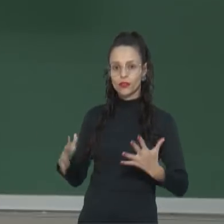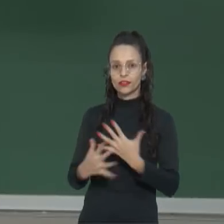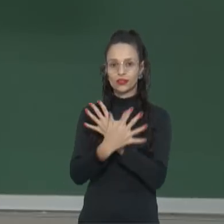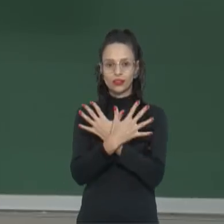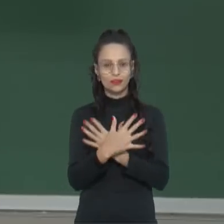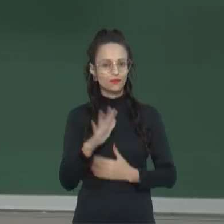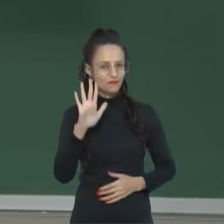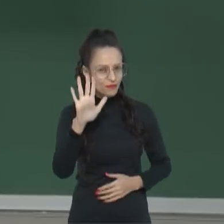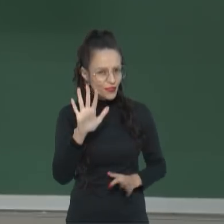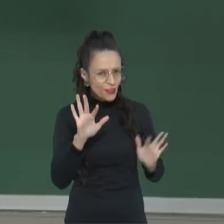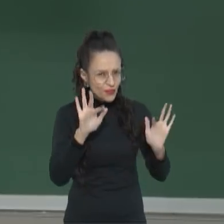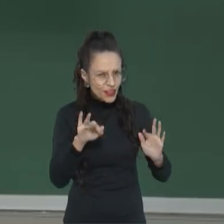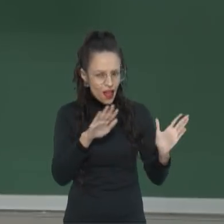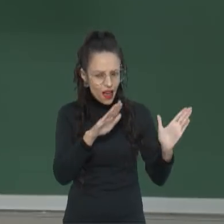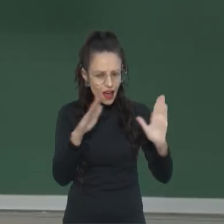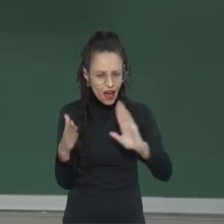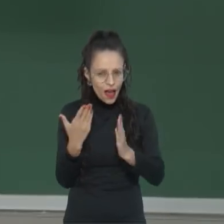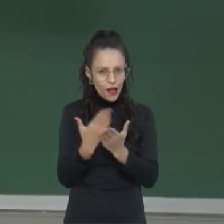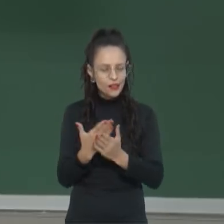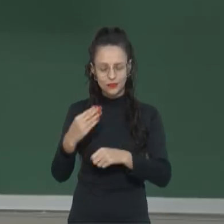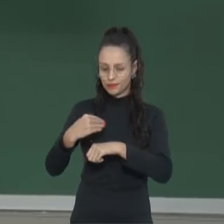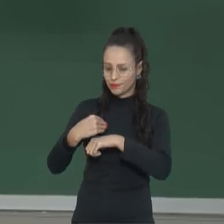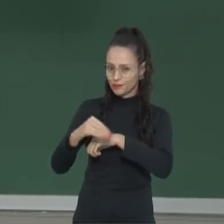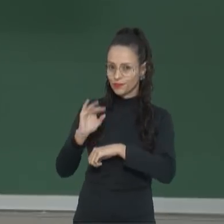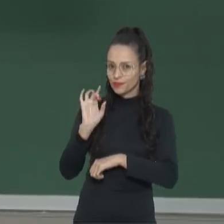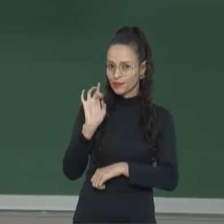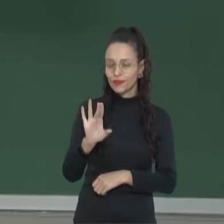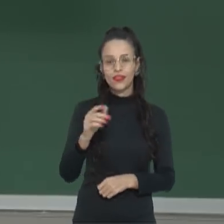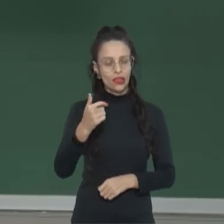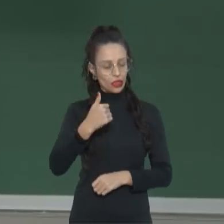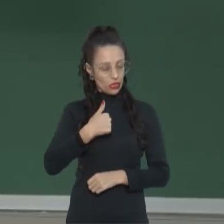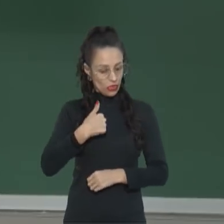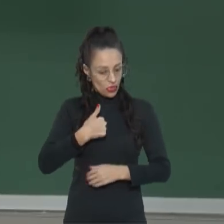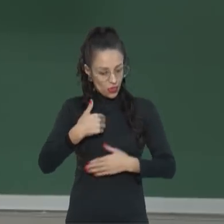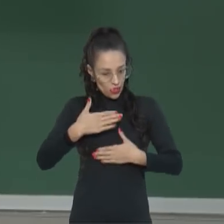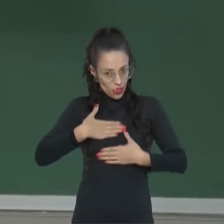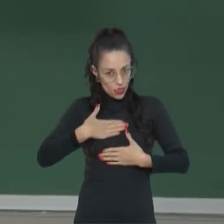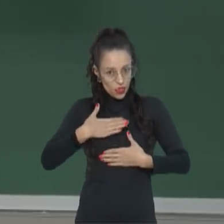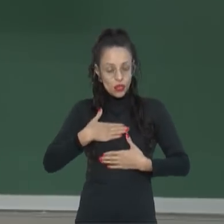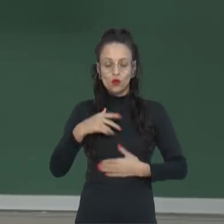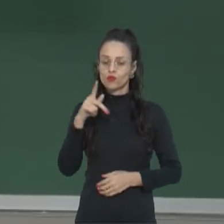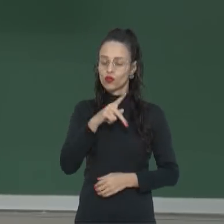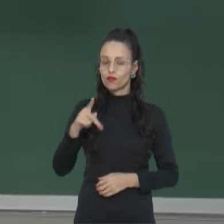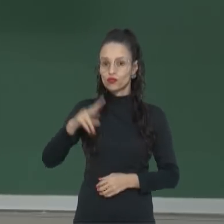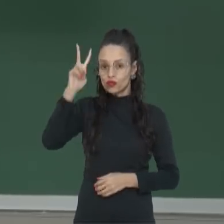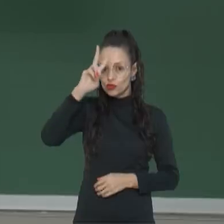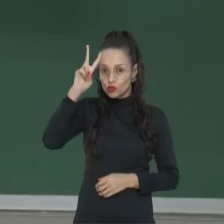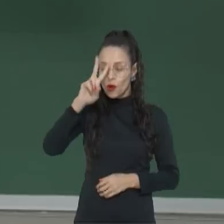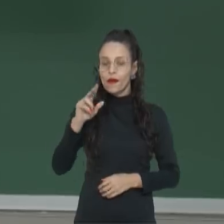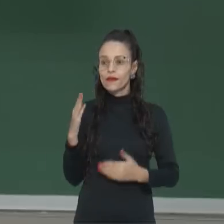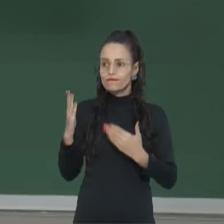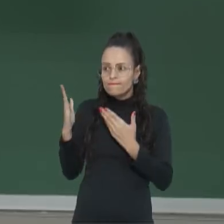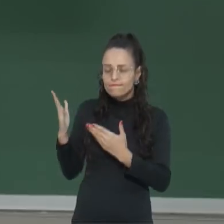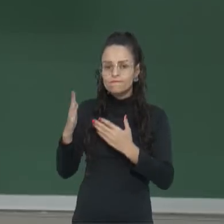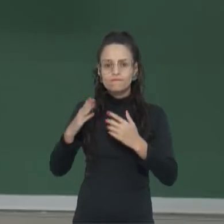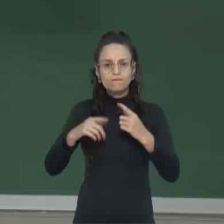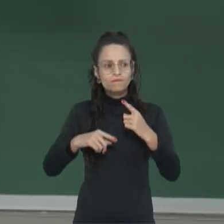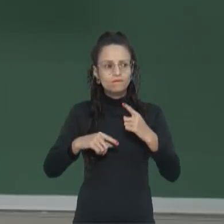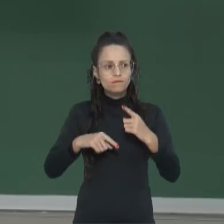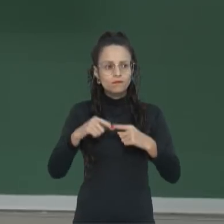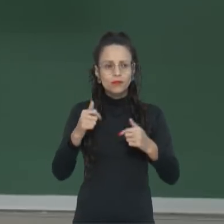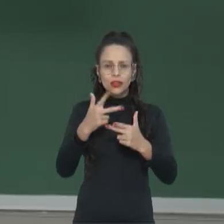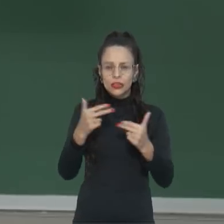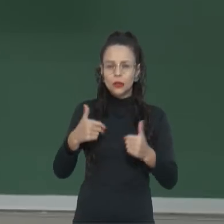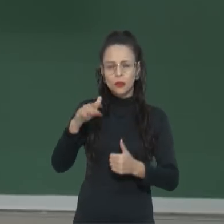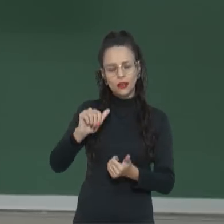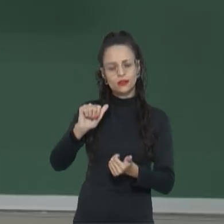tenho uma coisa a dizer a vocês. Eu, pelo menos, poxa vida, professor de História, é um material que estávamos mais acostumados